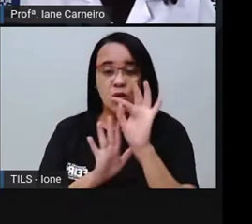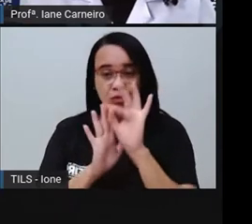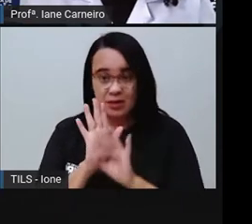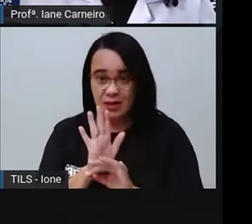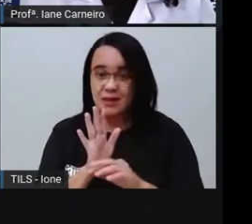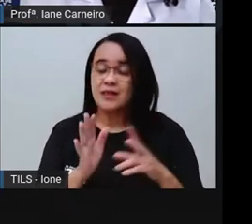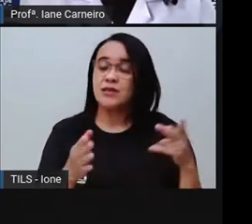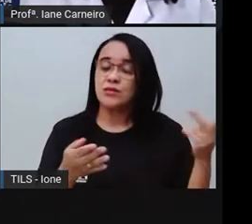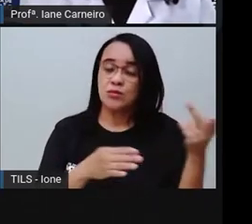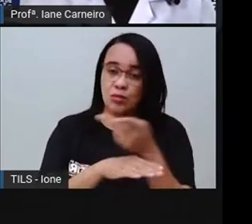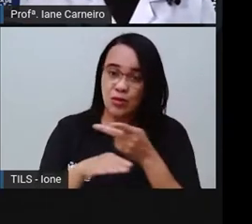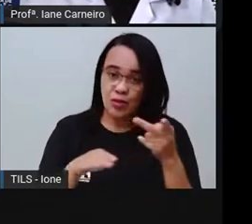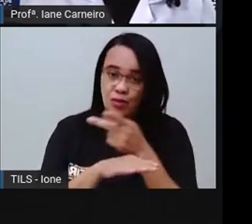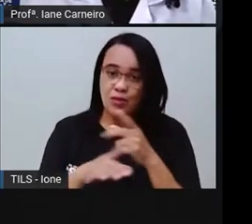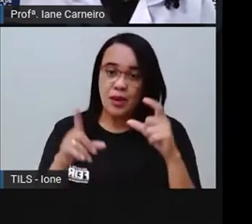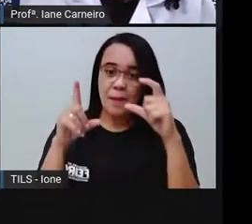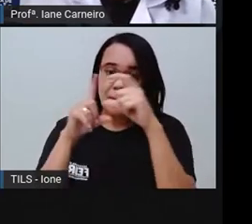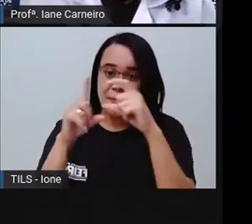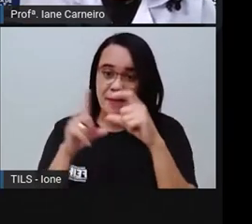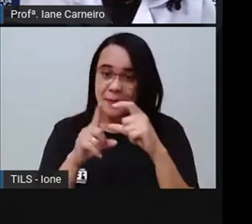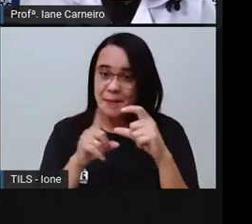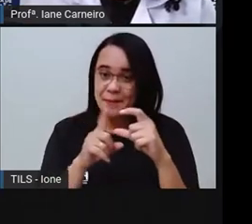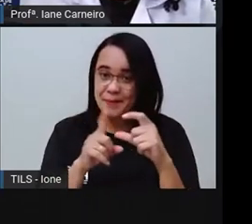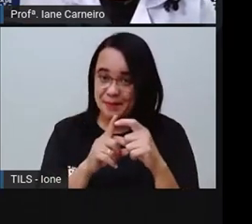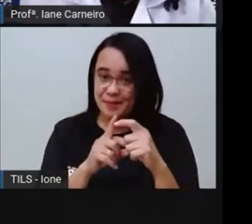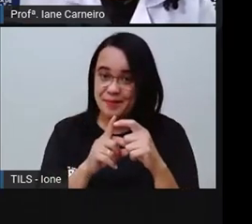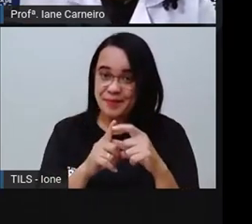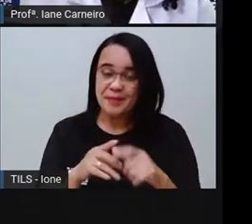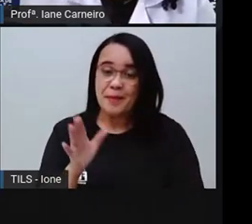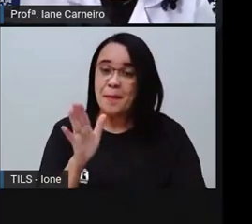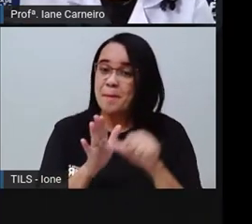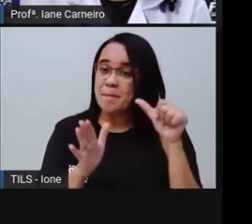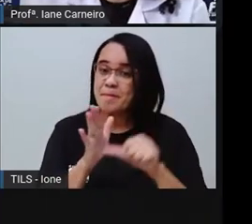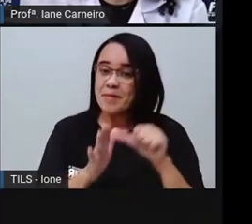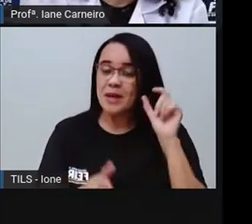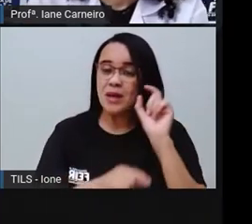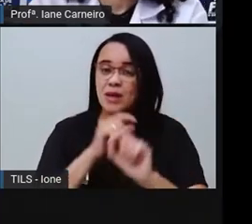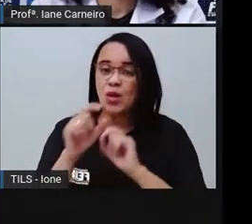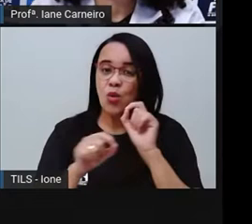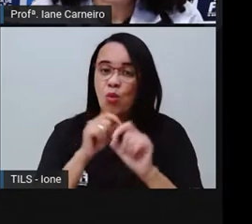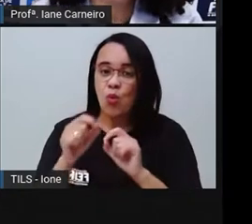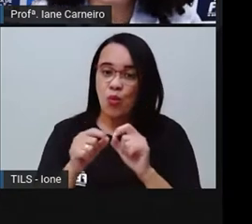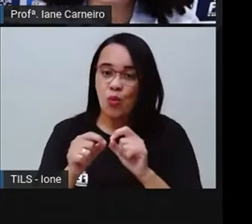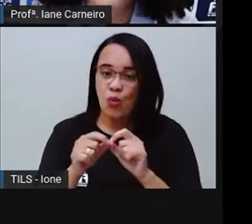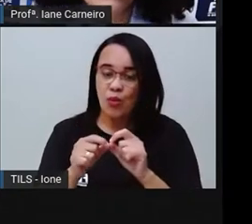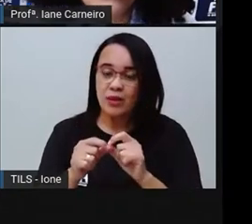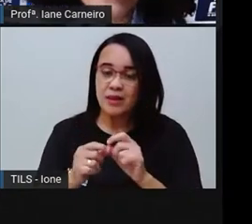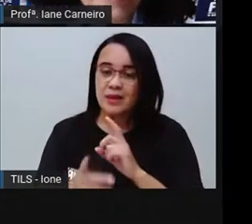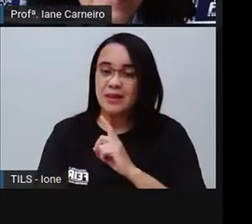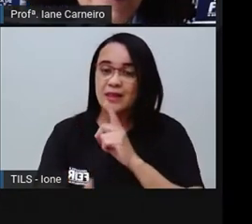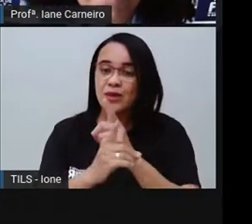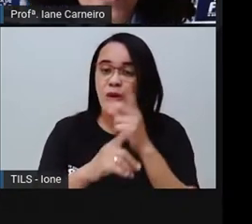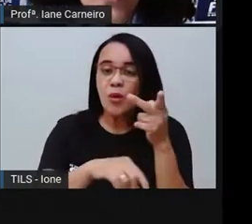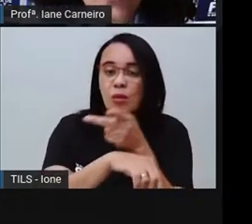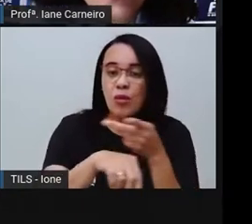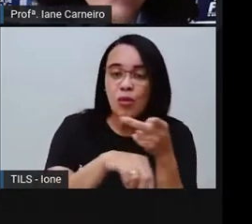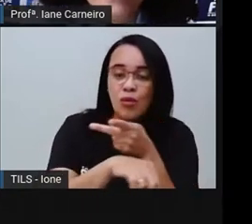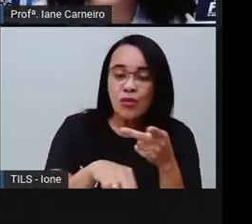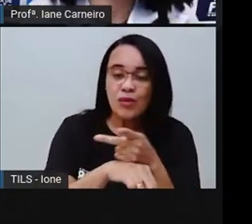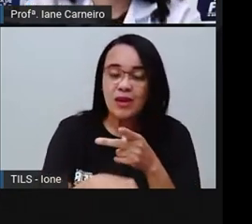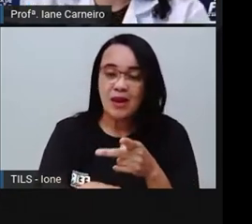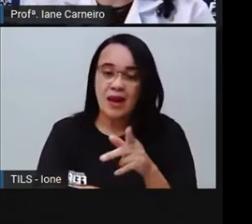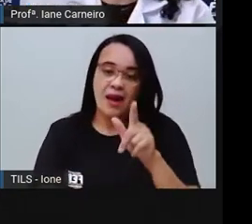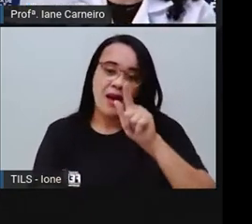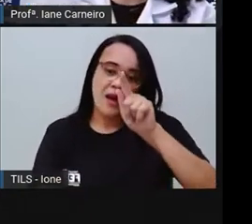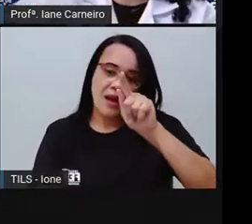algumas palavras certo a primeira palavra que a qualquer que vocês encontrem a palavra gato procurem aí para pro